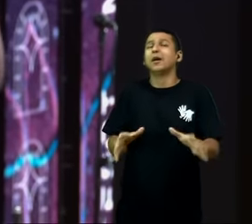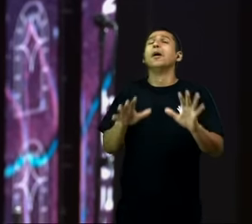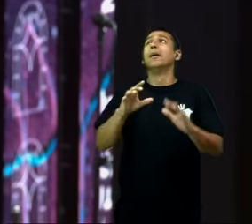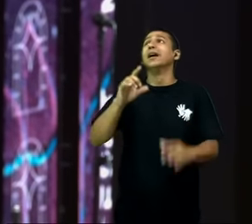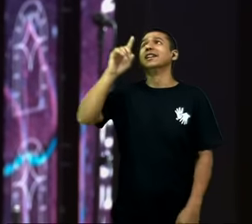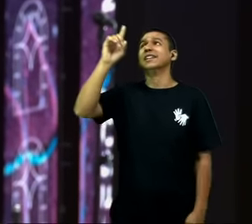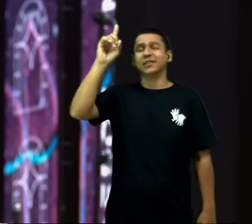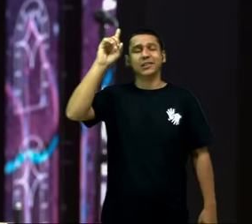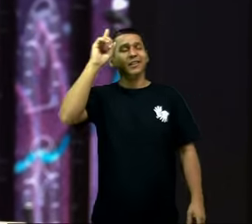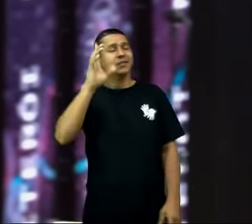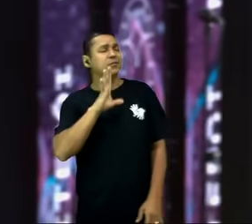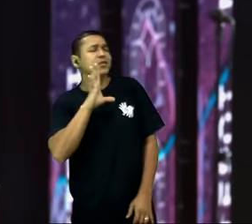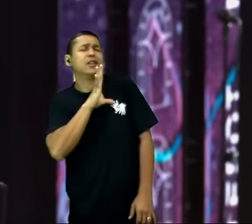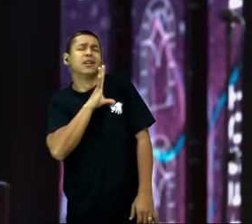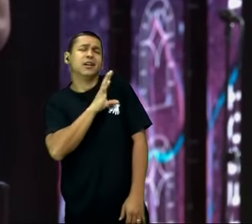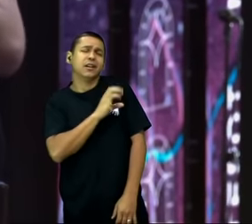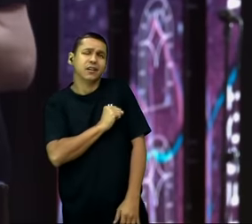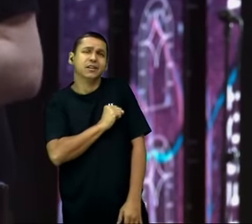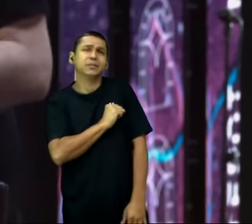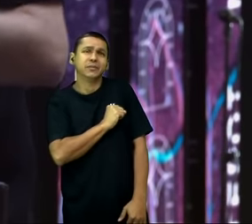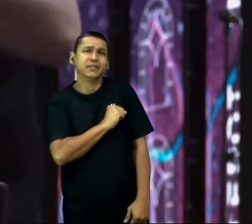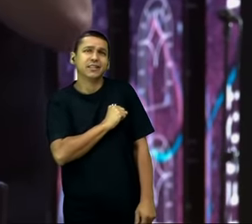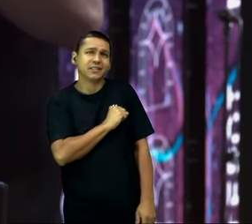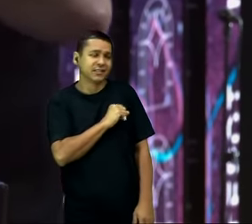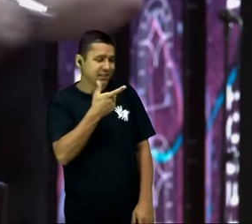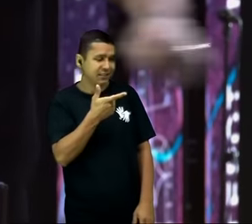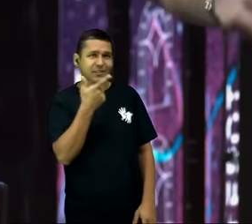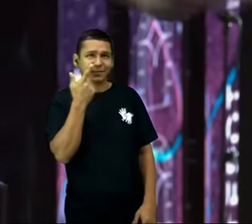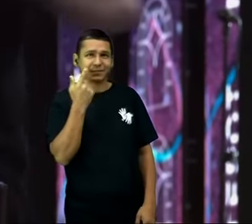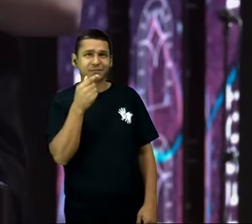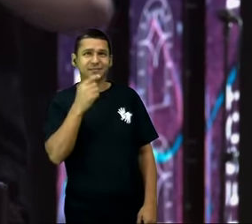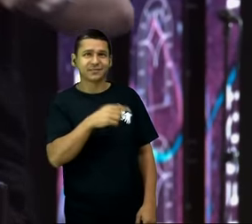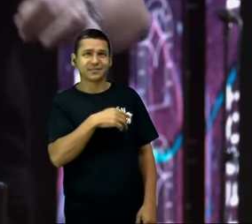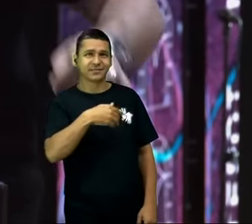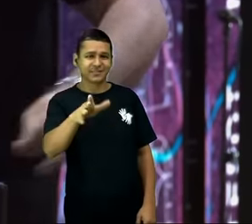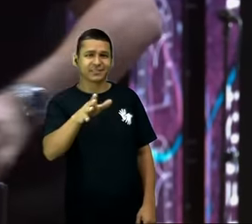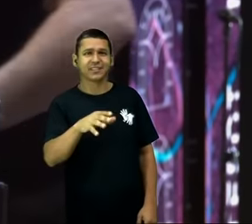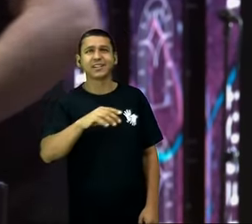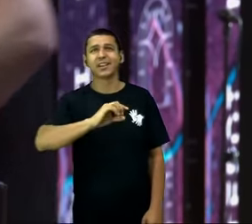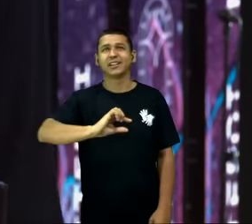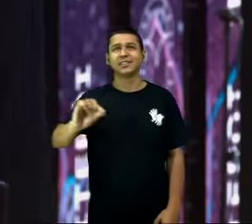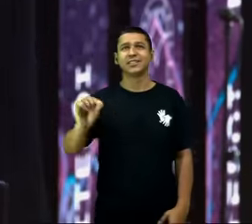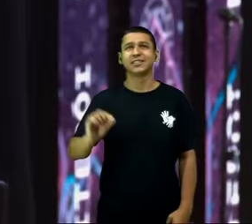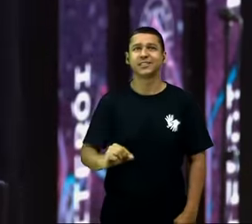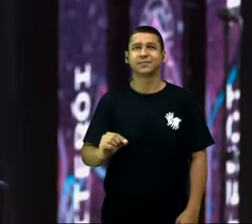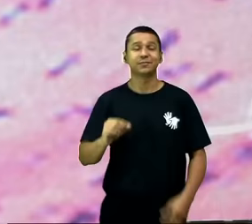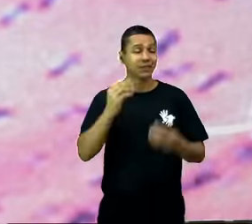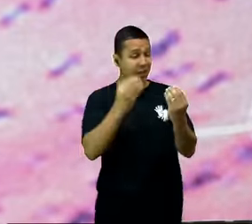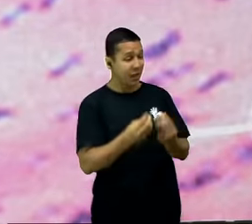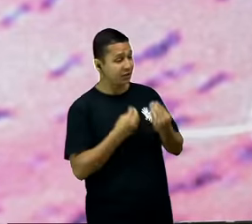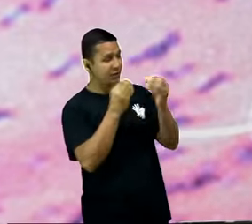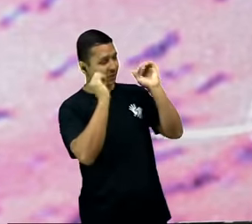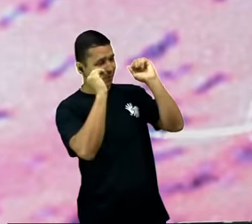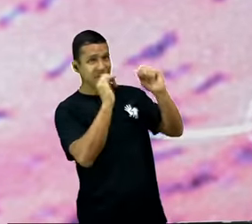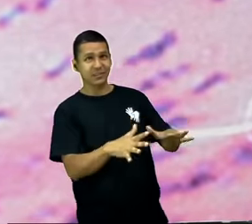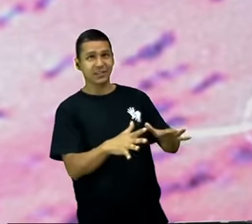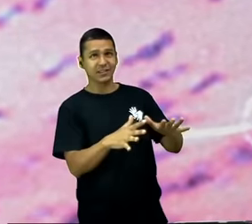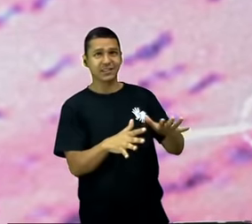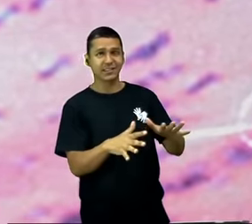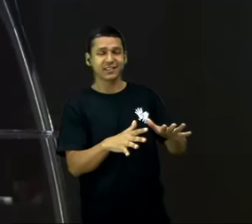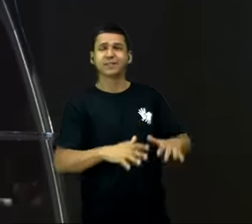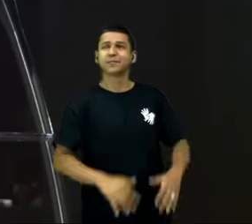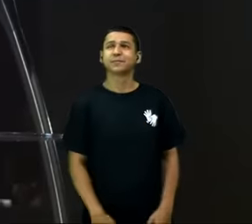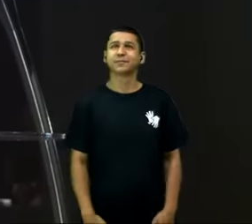tanto. Deus te ama tanto que falou assim: vaza, satanás. Pum. Aí te deu uma bênção. Você fala assim: Senhor,